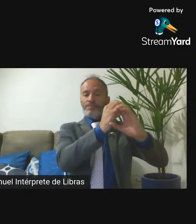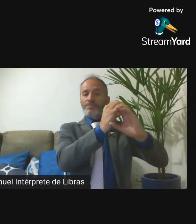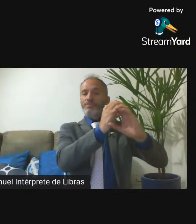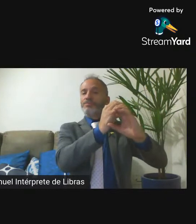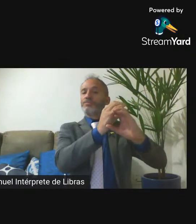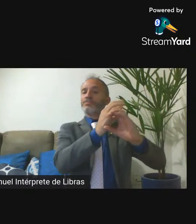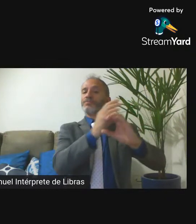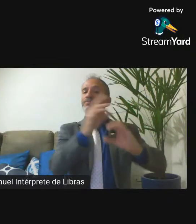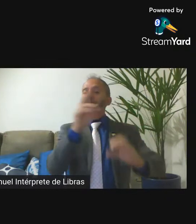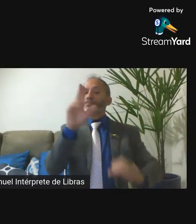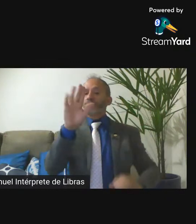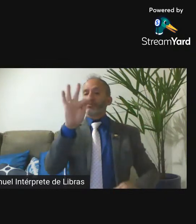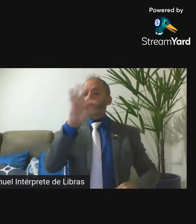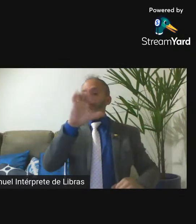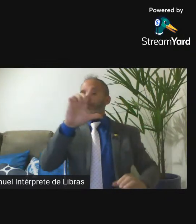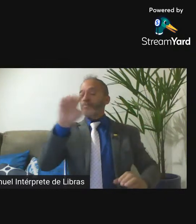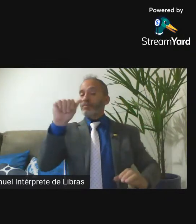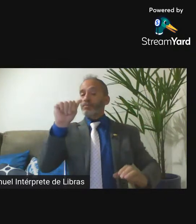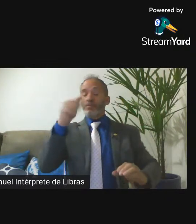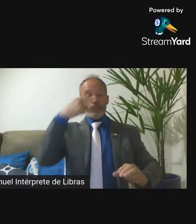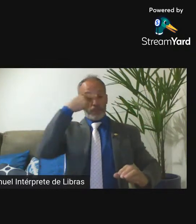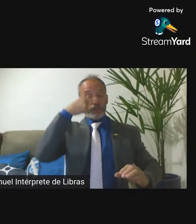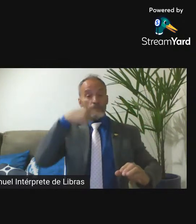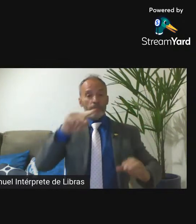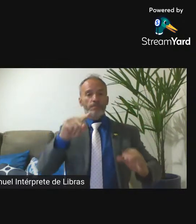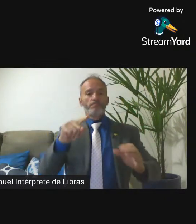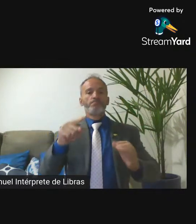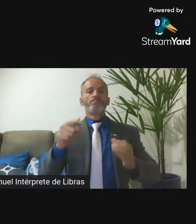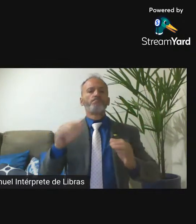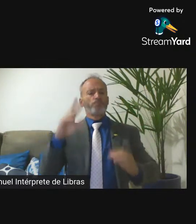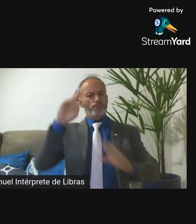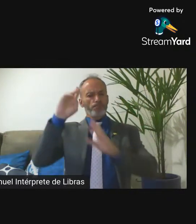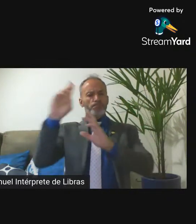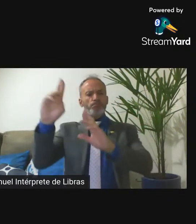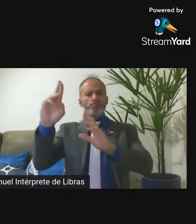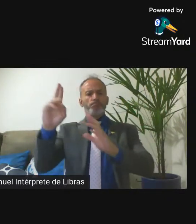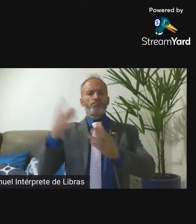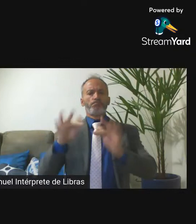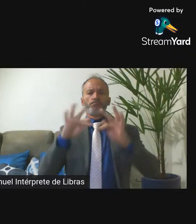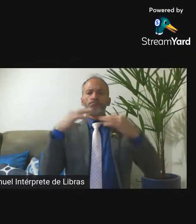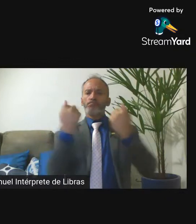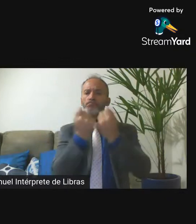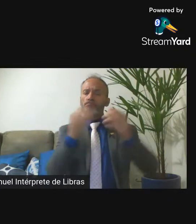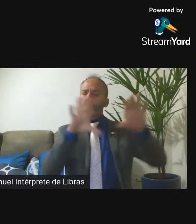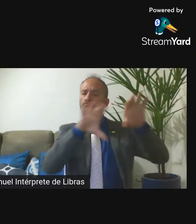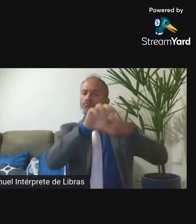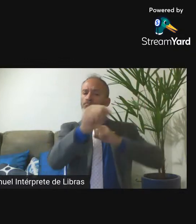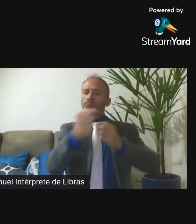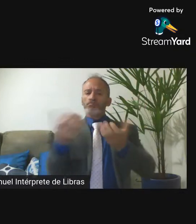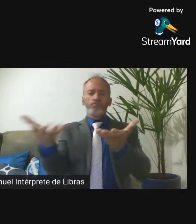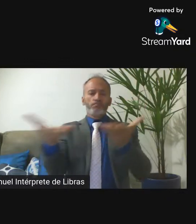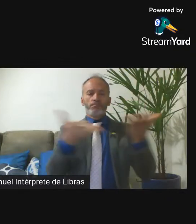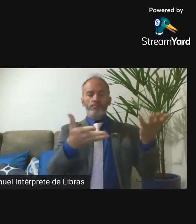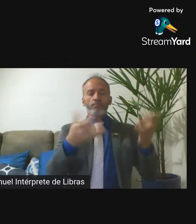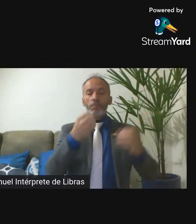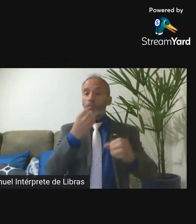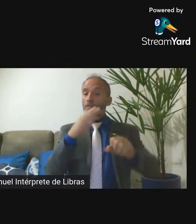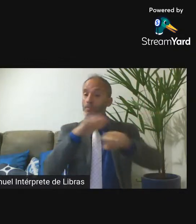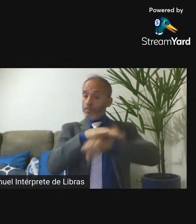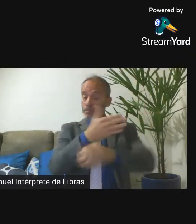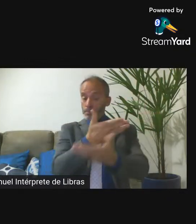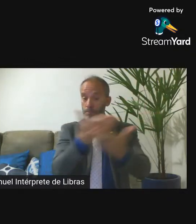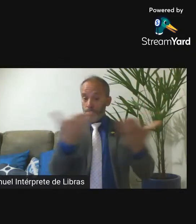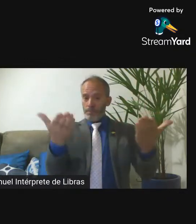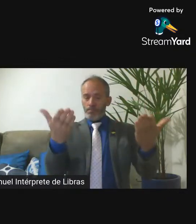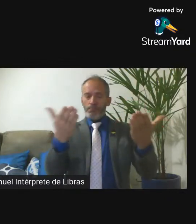autoridades, formandos, familiares e demais convidados, boa noite. Anunciamos o início da sessão solene